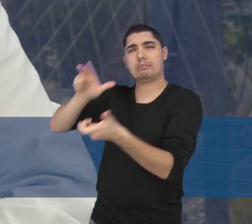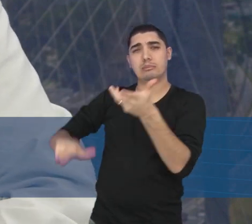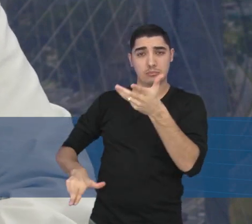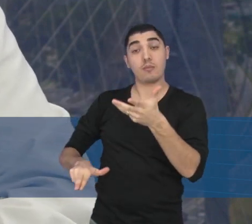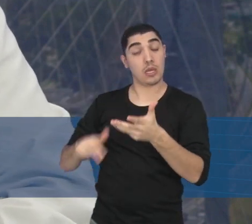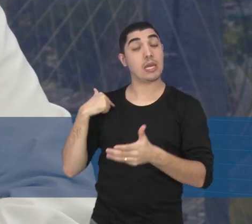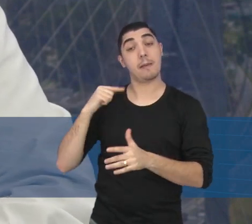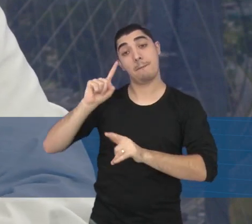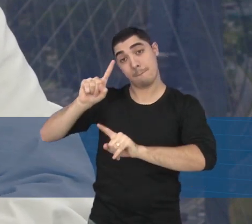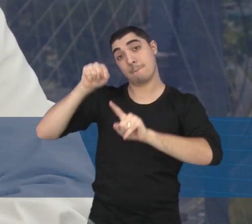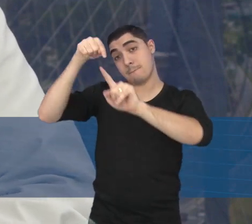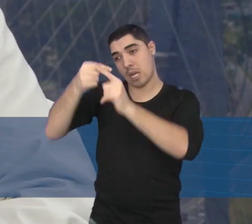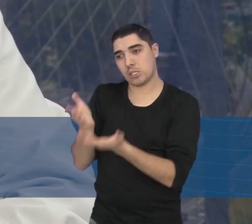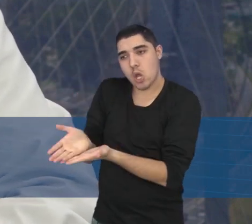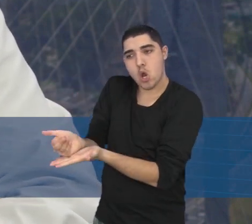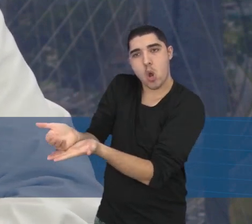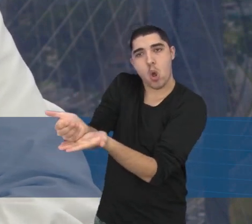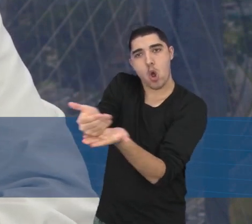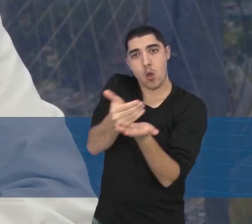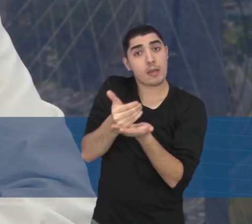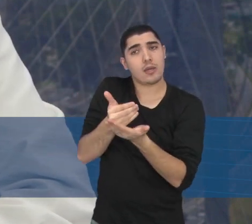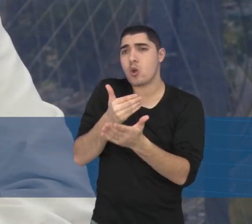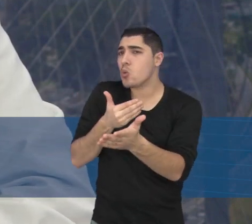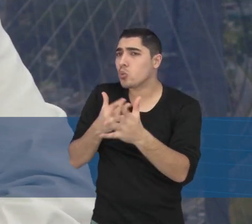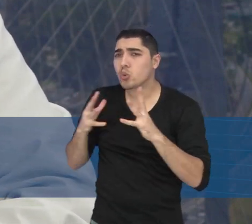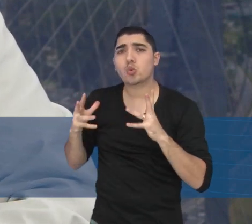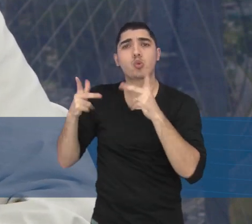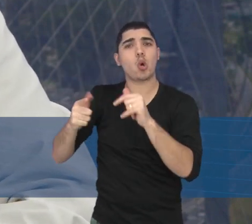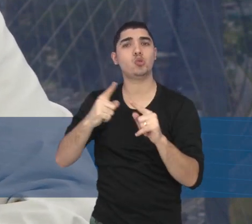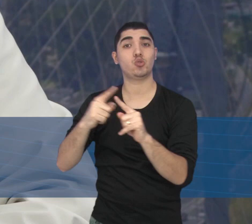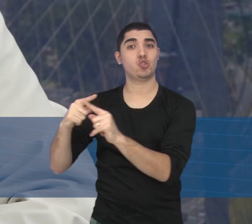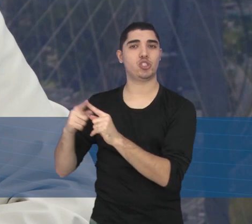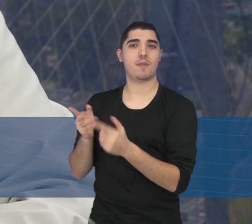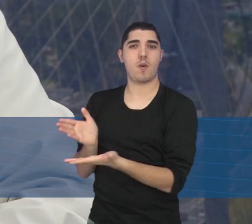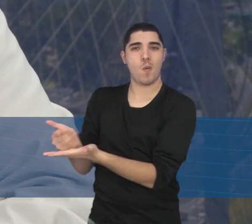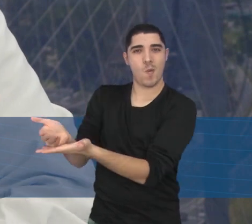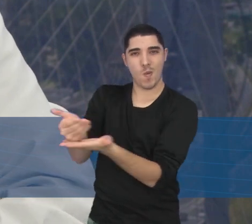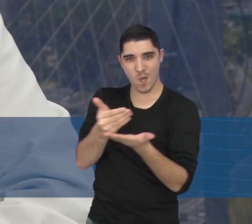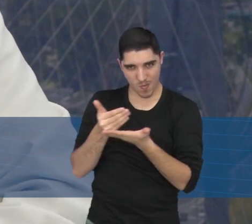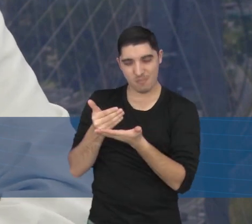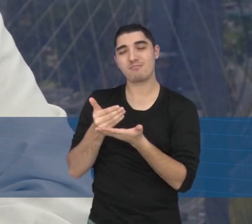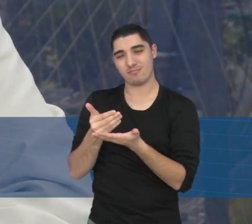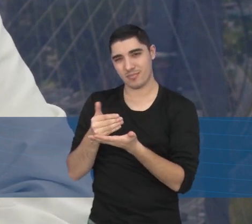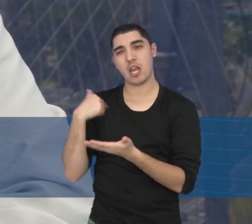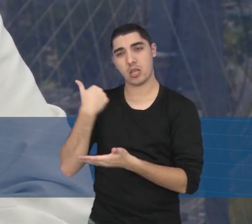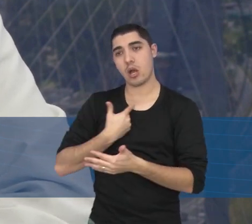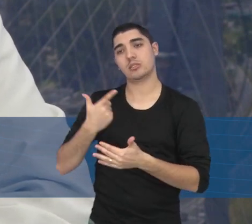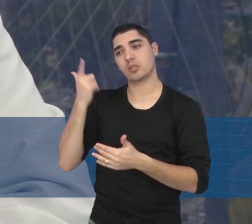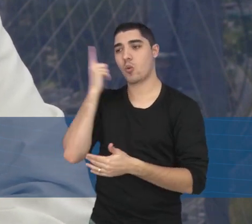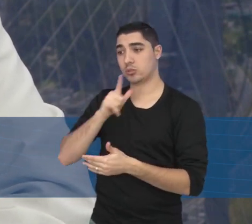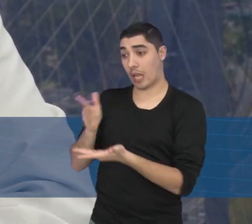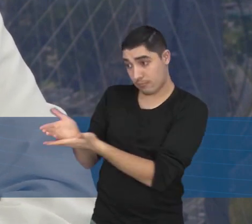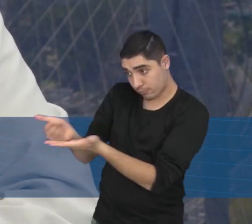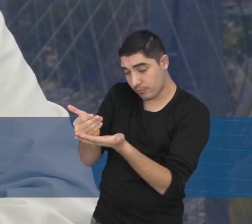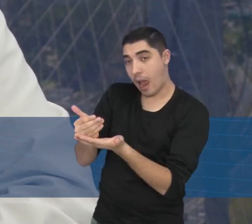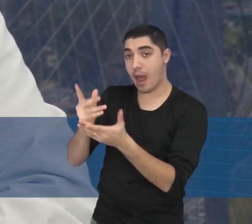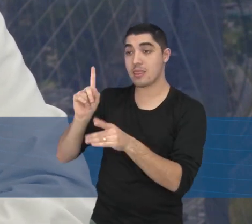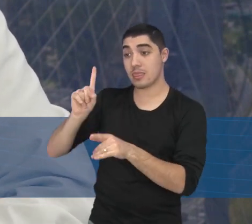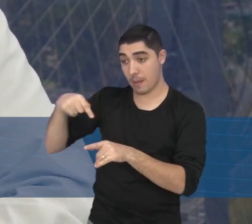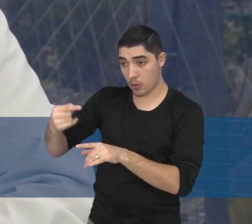as coletas. Então nós temos diversos tipos de coletas, né? E fazemos a administração do nosso aterro sanitário de São José dos